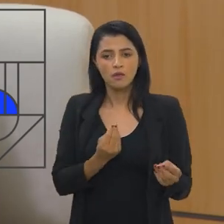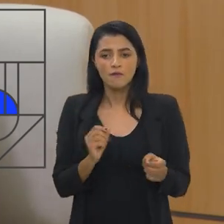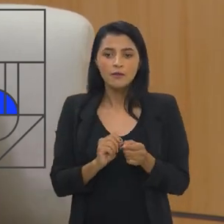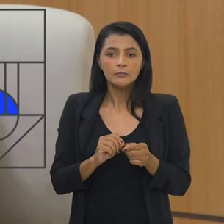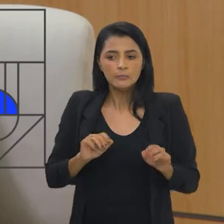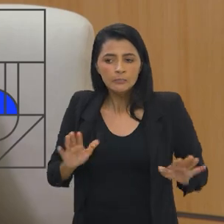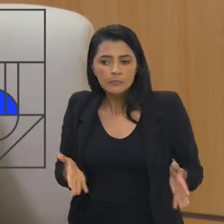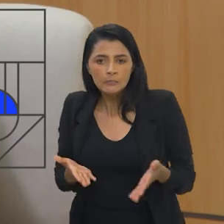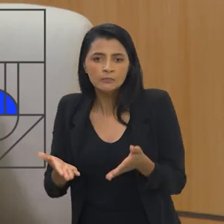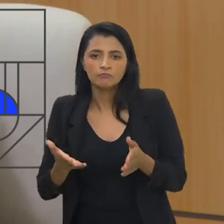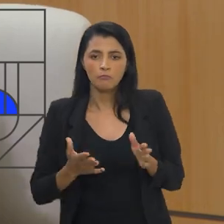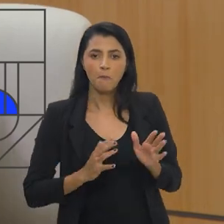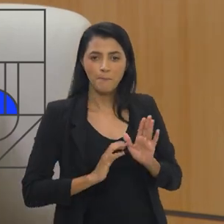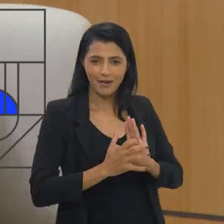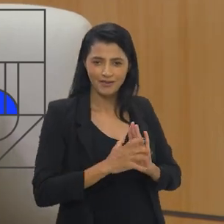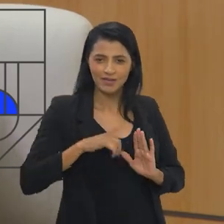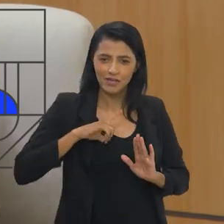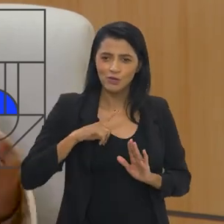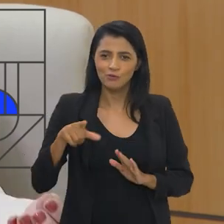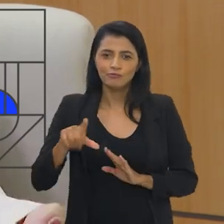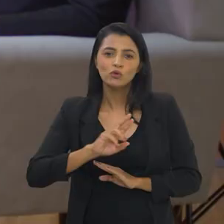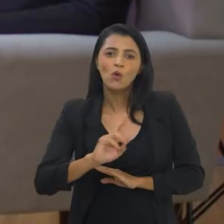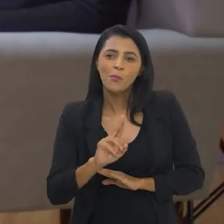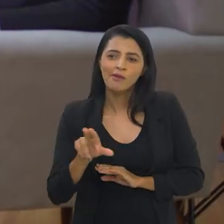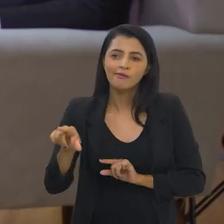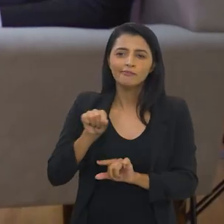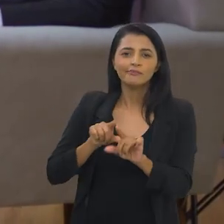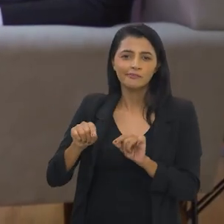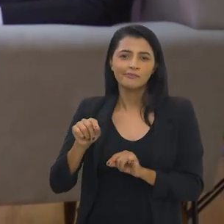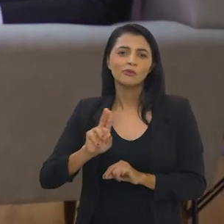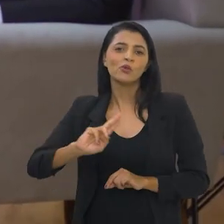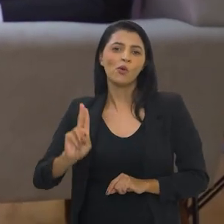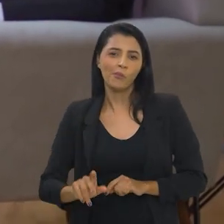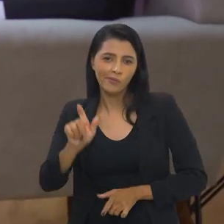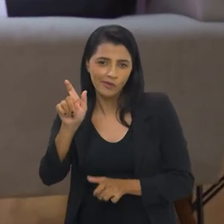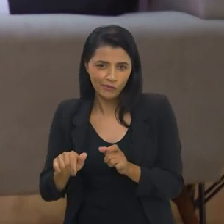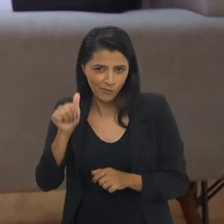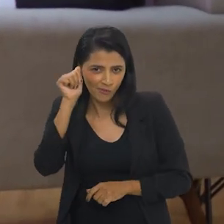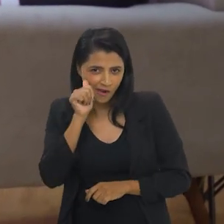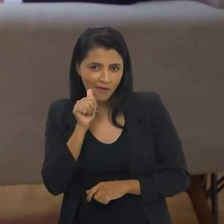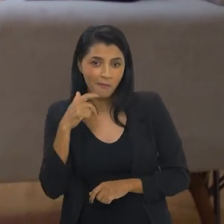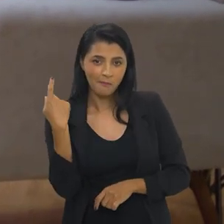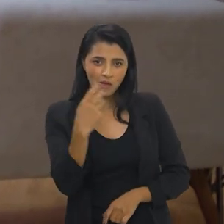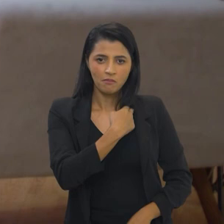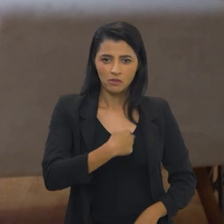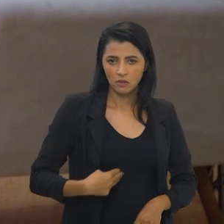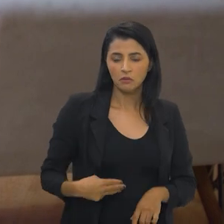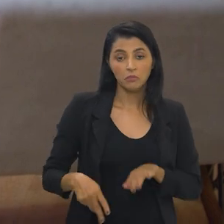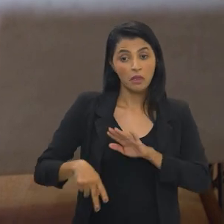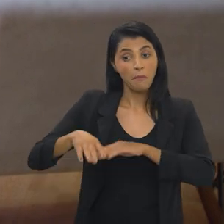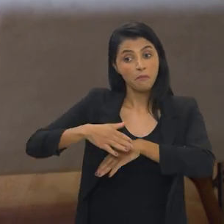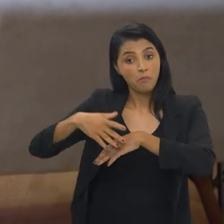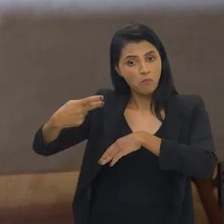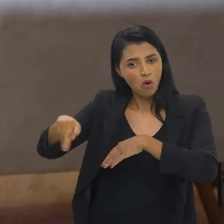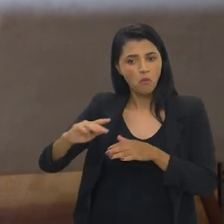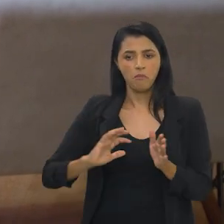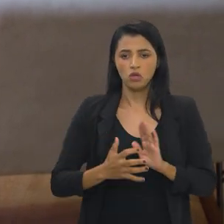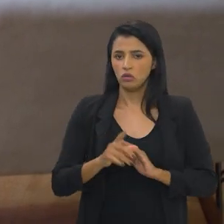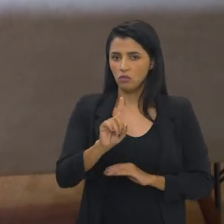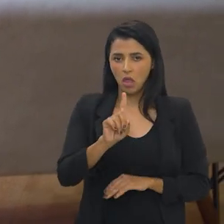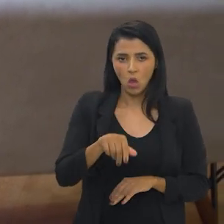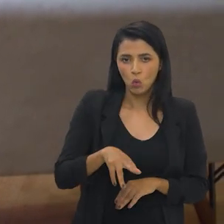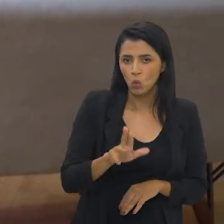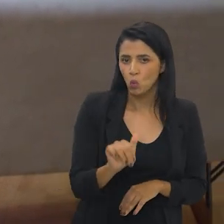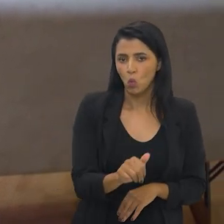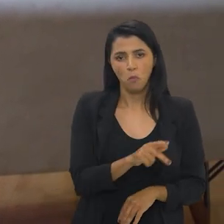fazer com que os partidos indiquem no meio mais mulheres né É para Ministro porque Quem Indica seus partidos